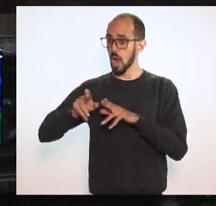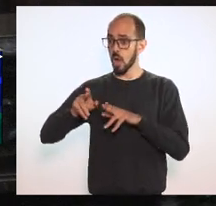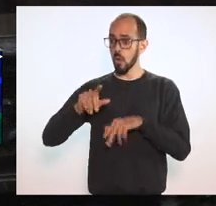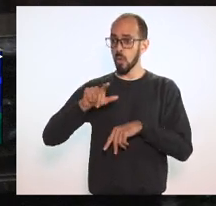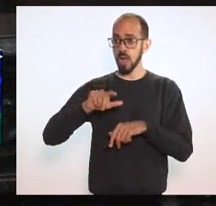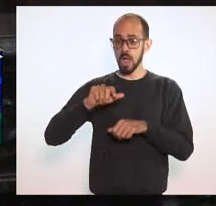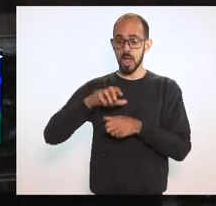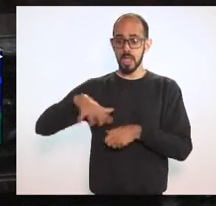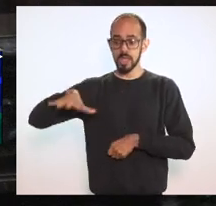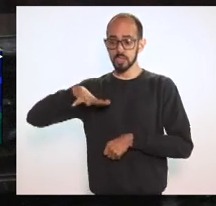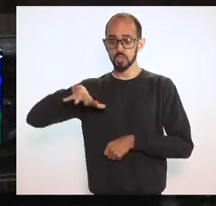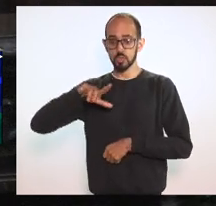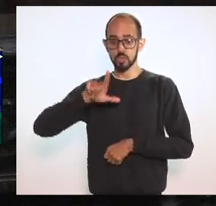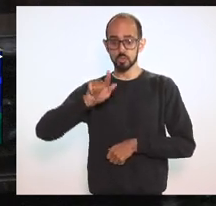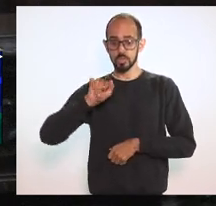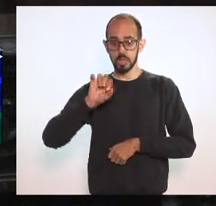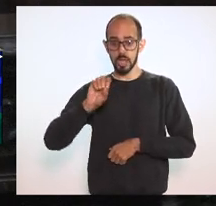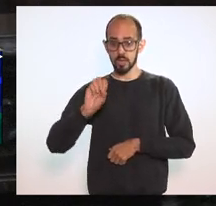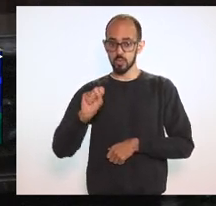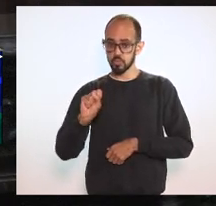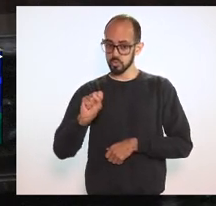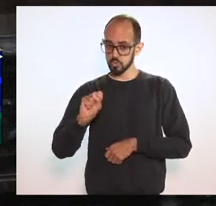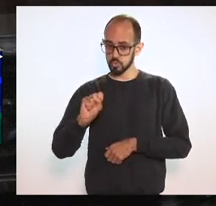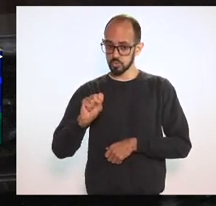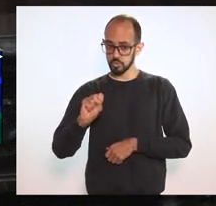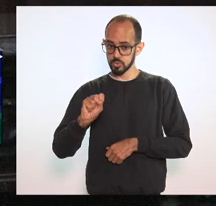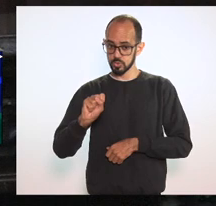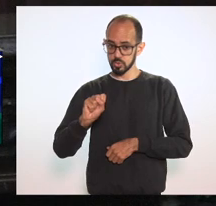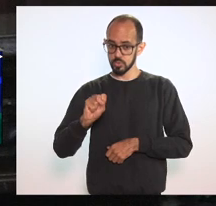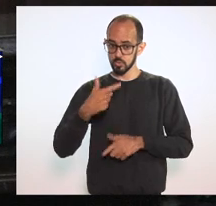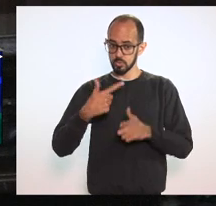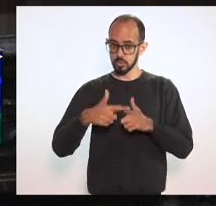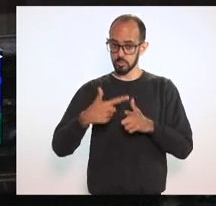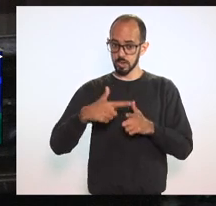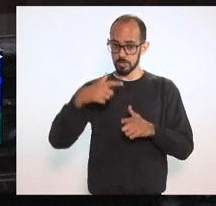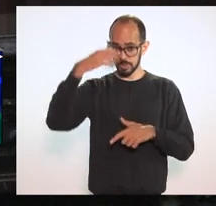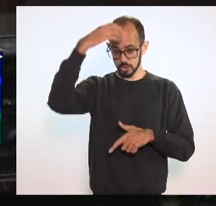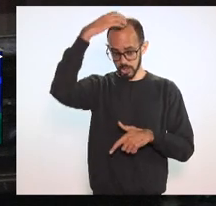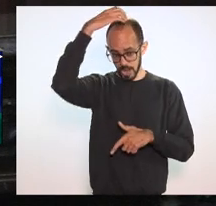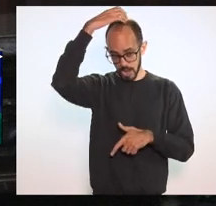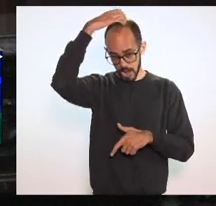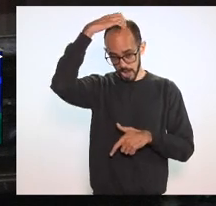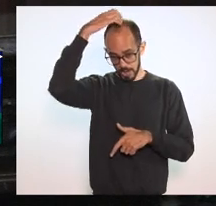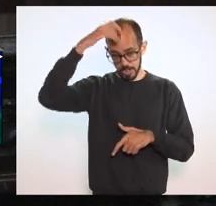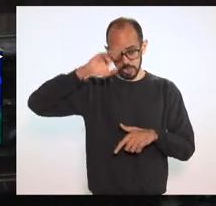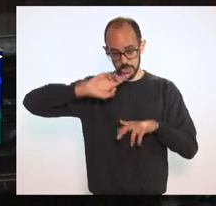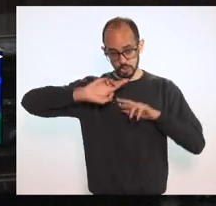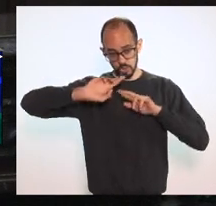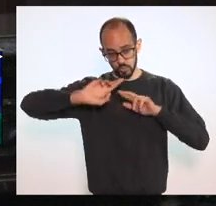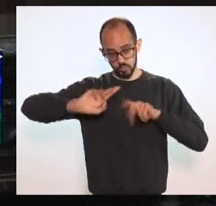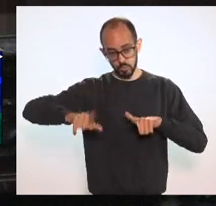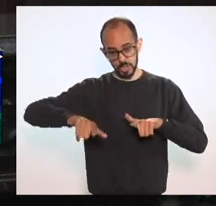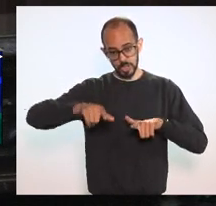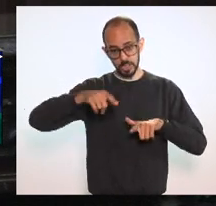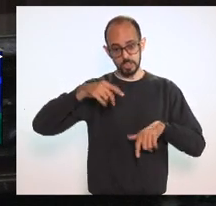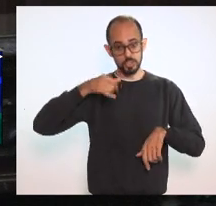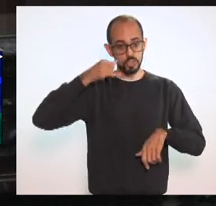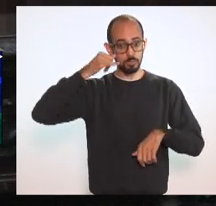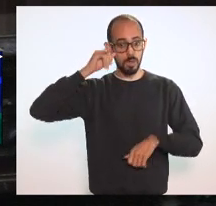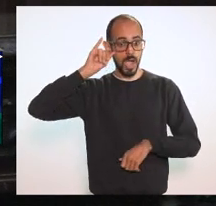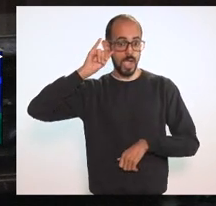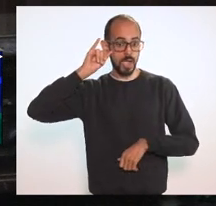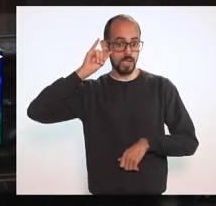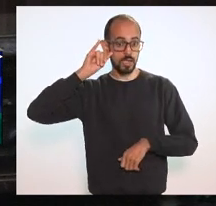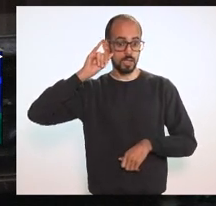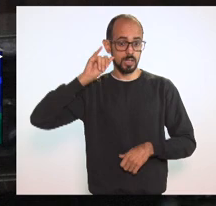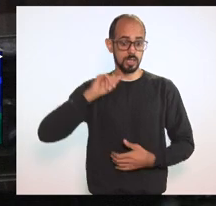lagos não não tem o problema de Angra dos Reis é muito diferente do problema de Piraí